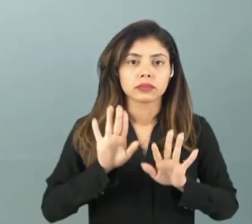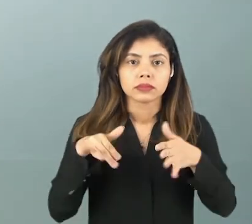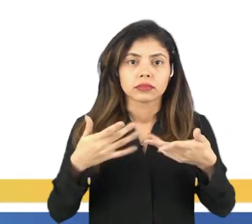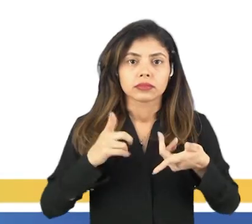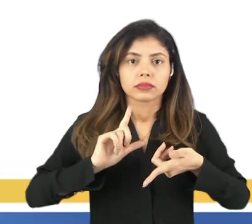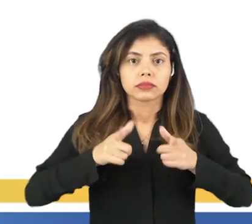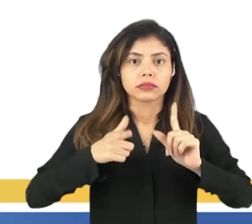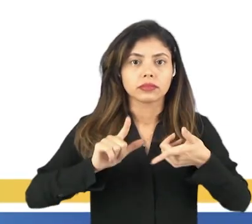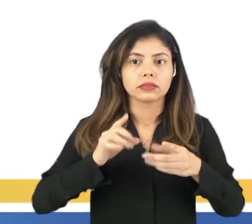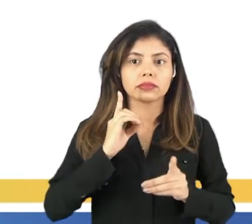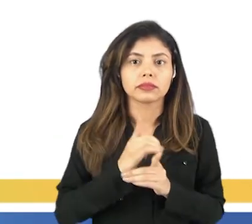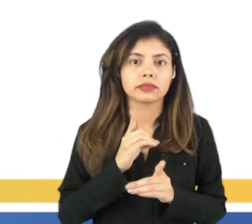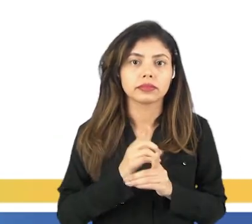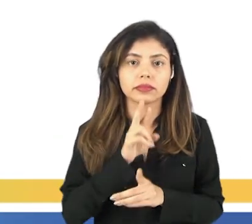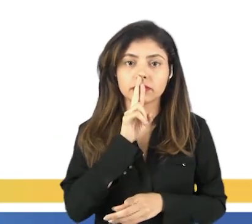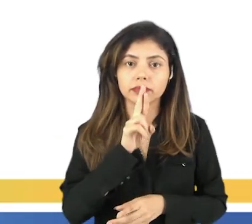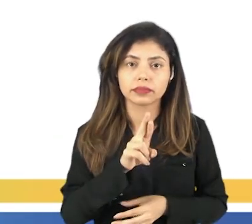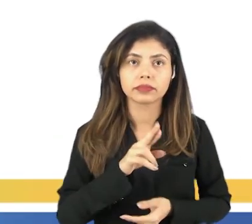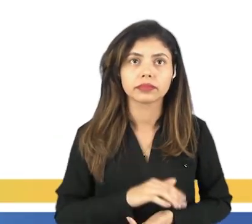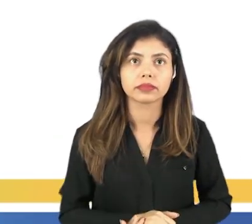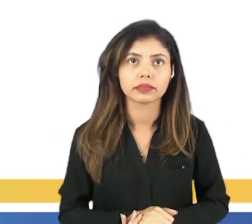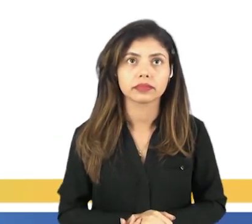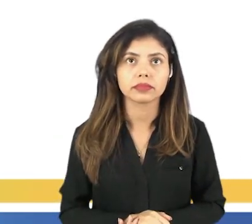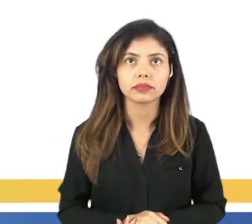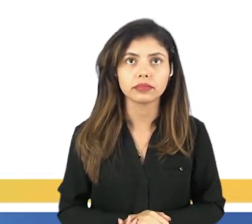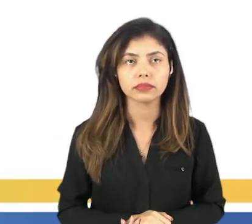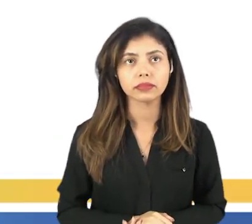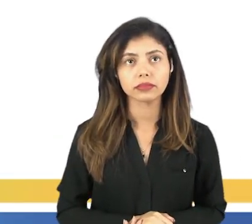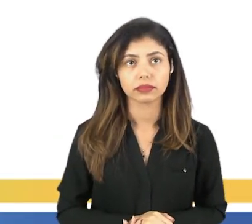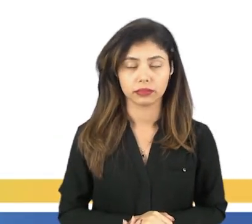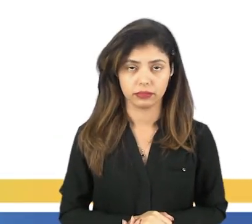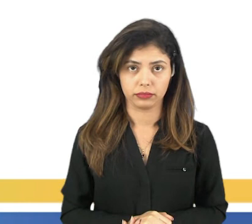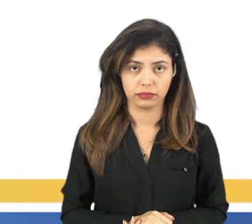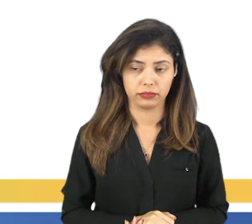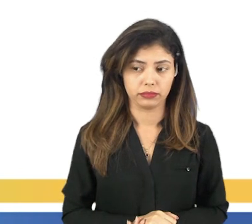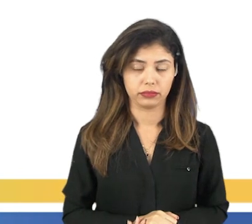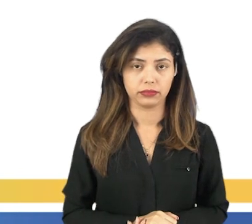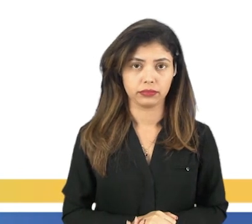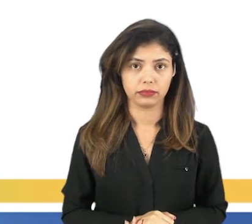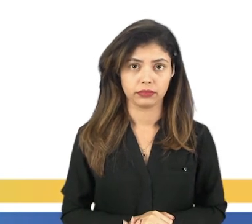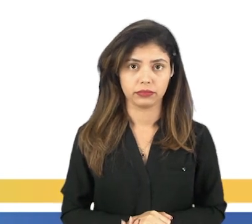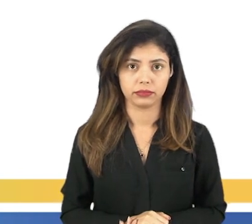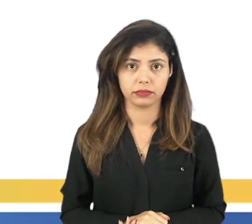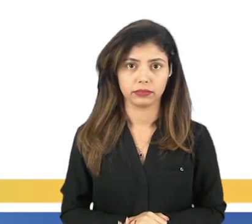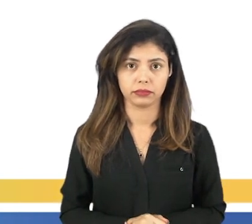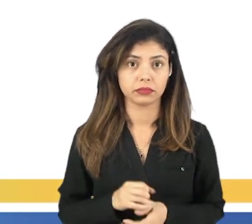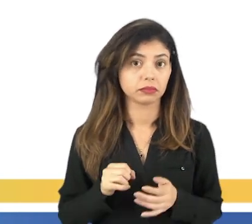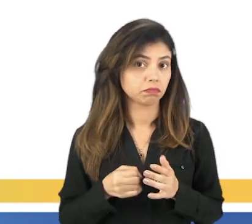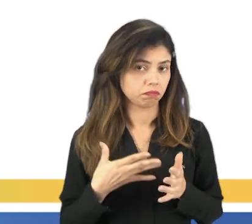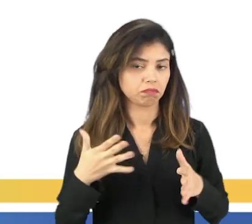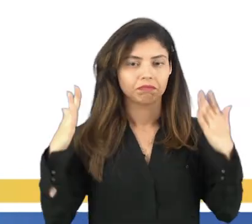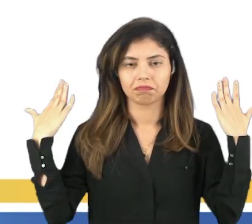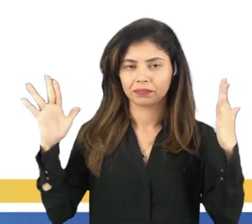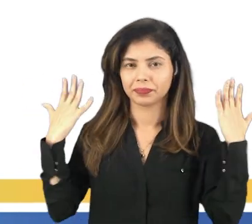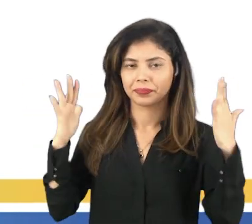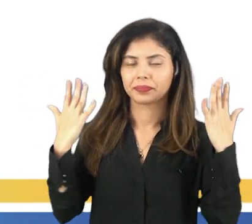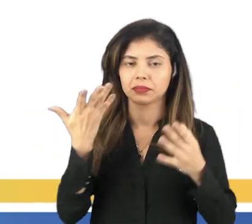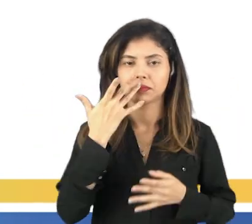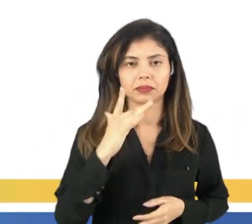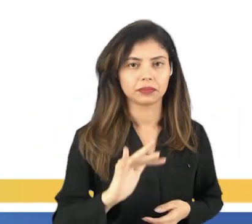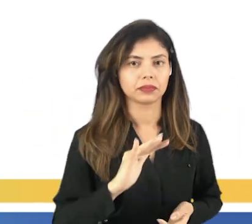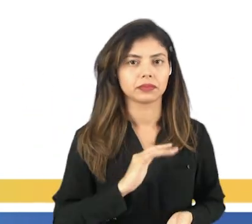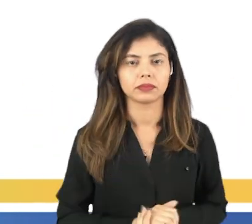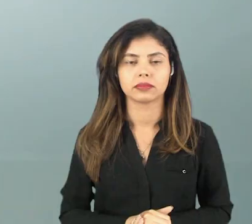que nós vamos encontrar essa resposta? Vamos lá? Letrinha B, muito bem,